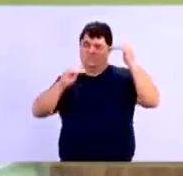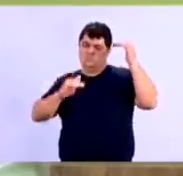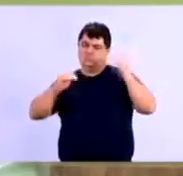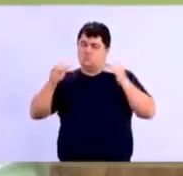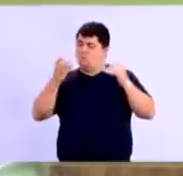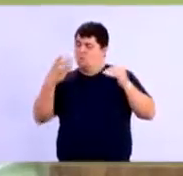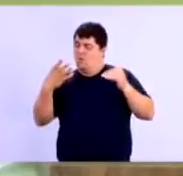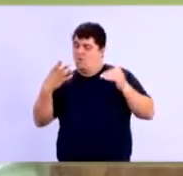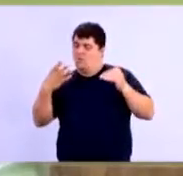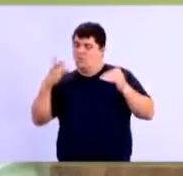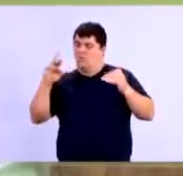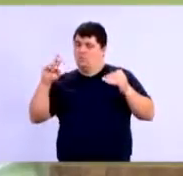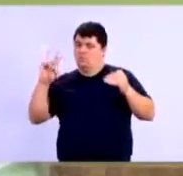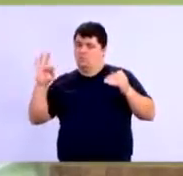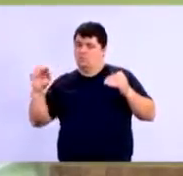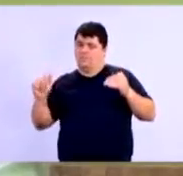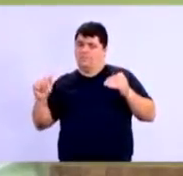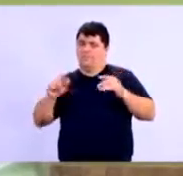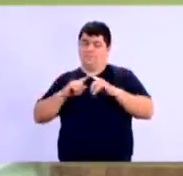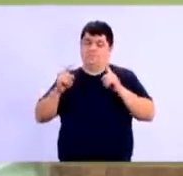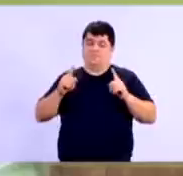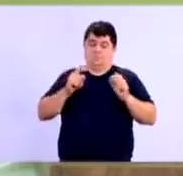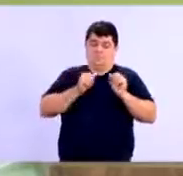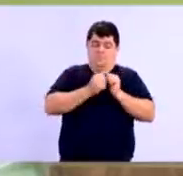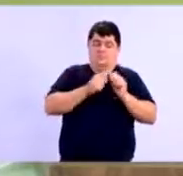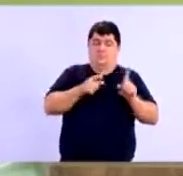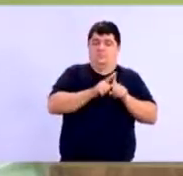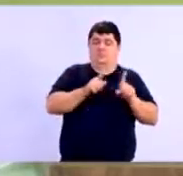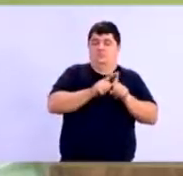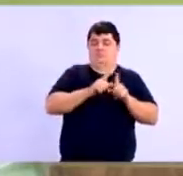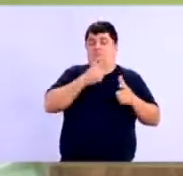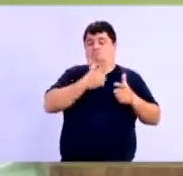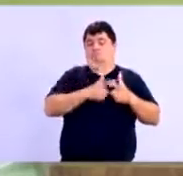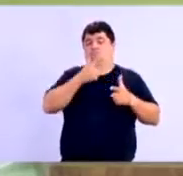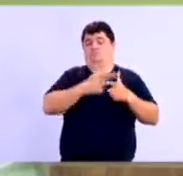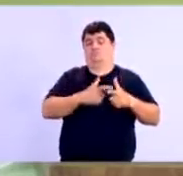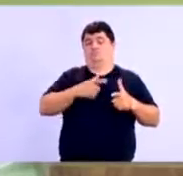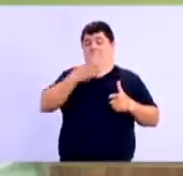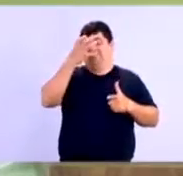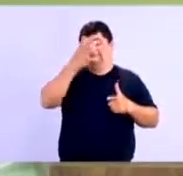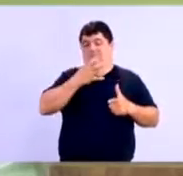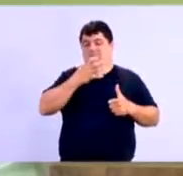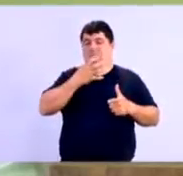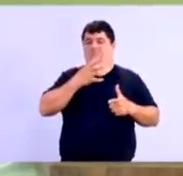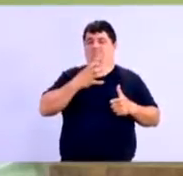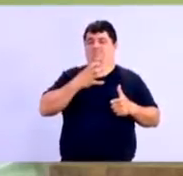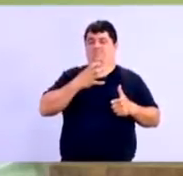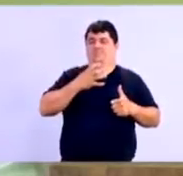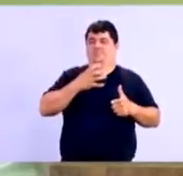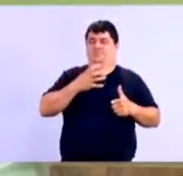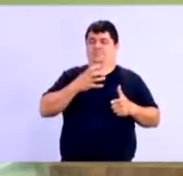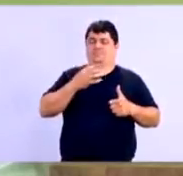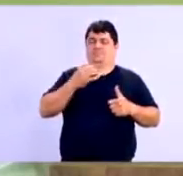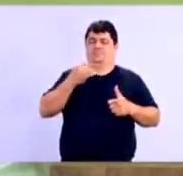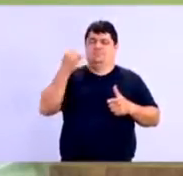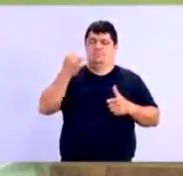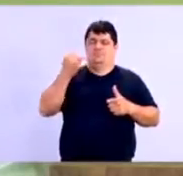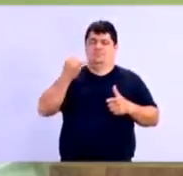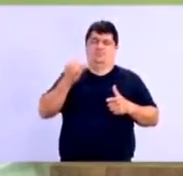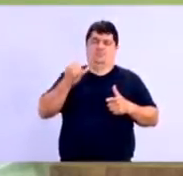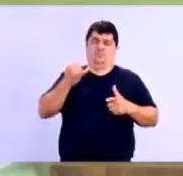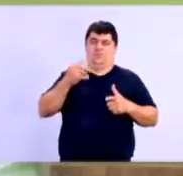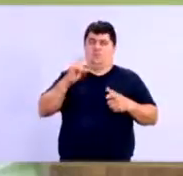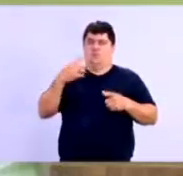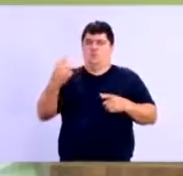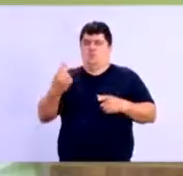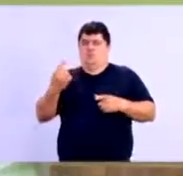índice de rentabilidade, mas ao mesmo tempo ela pode apresentar sérios problemas de liquidez. né? Então, nunca se